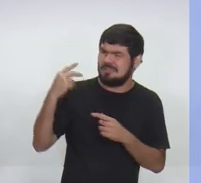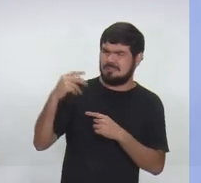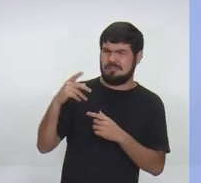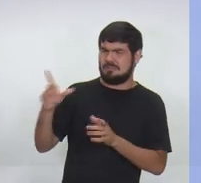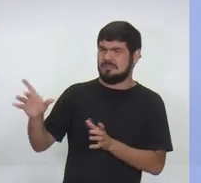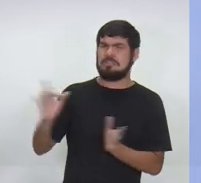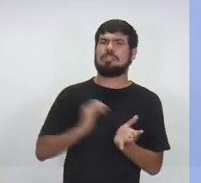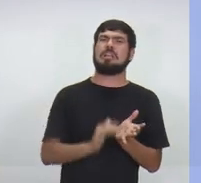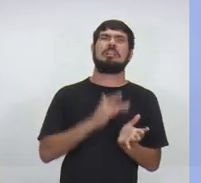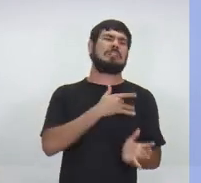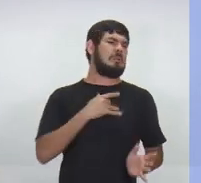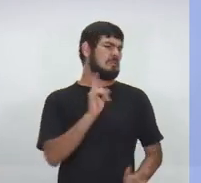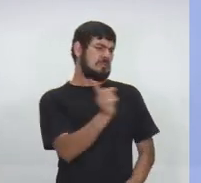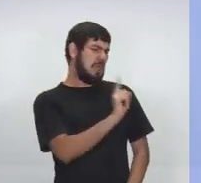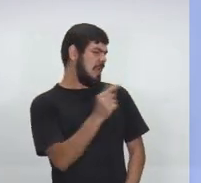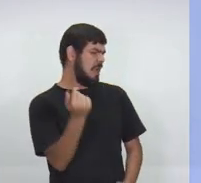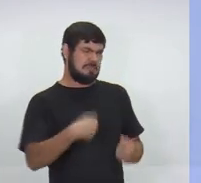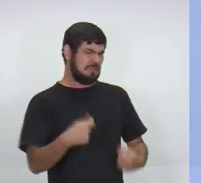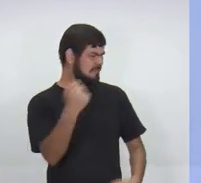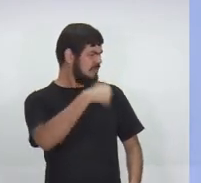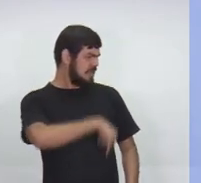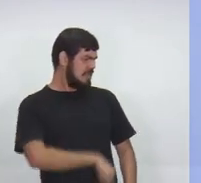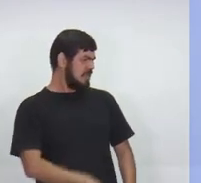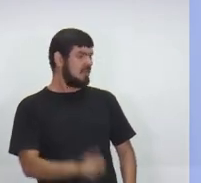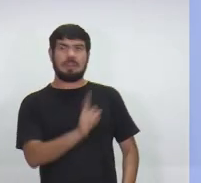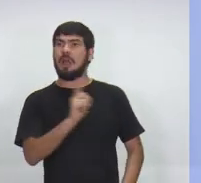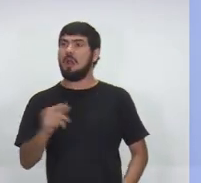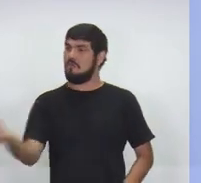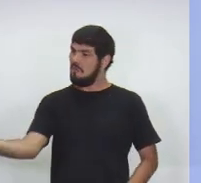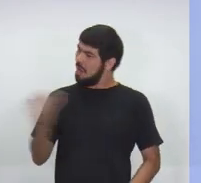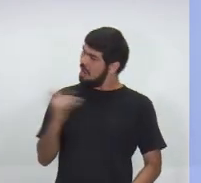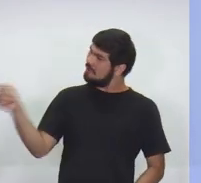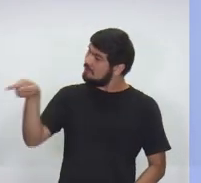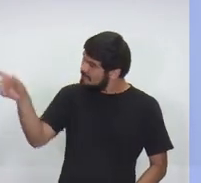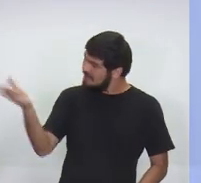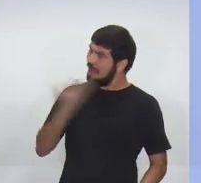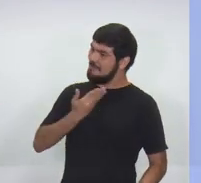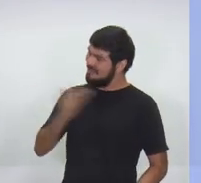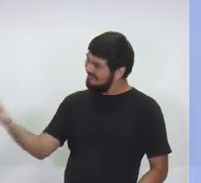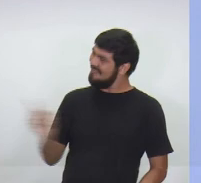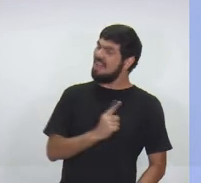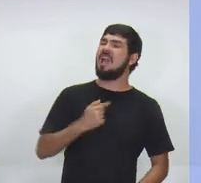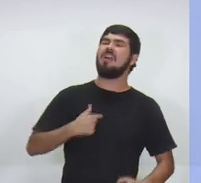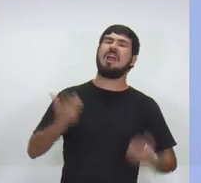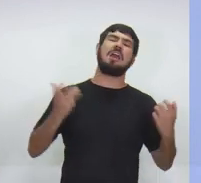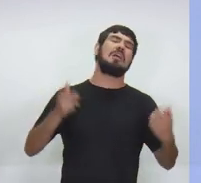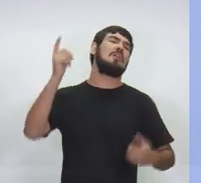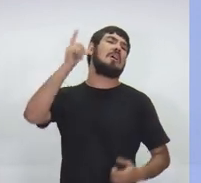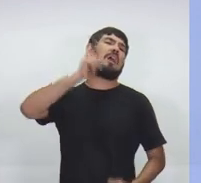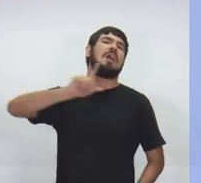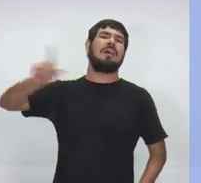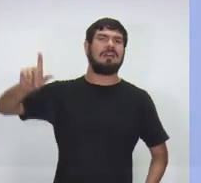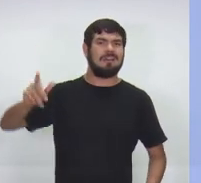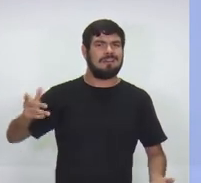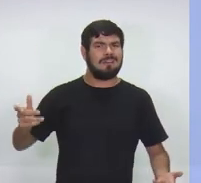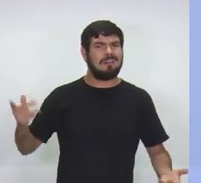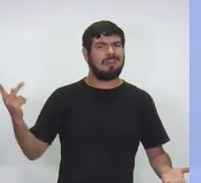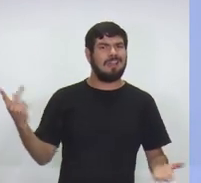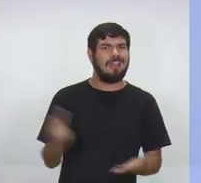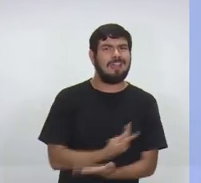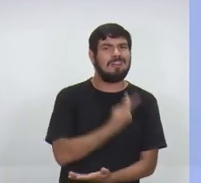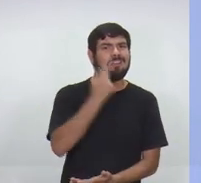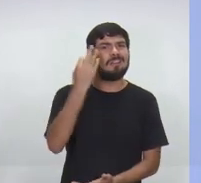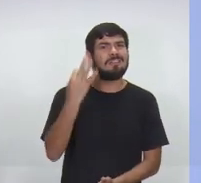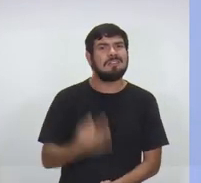não você não precisa vir pra cá fazer minha campanha eu quero me reeleger não dá para brincar com isso erros e acertos